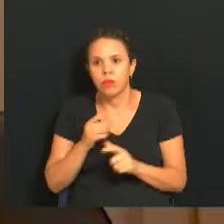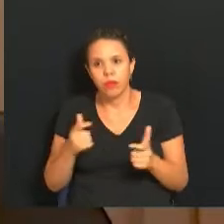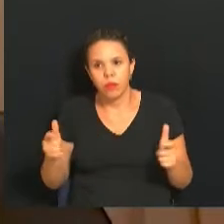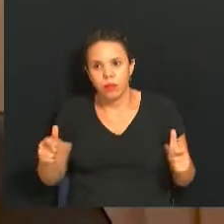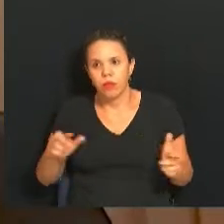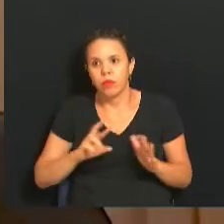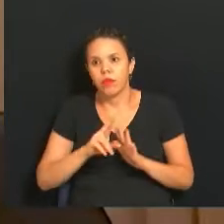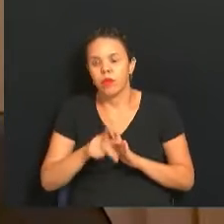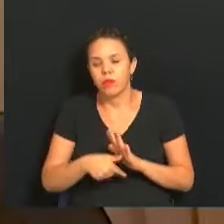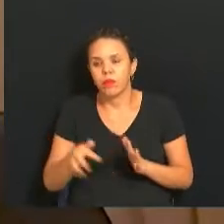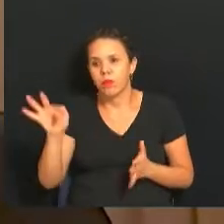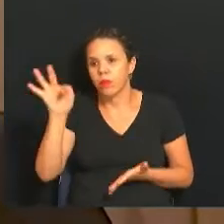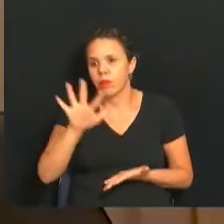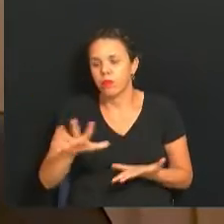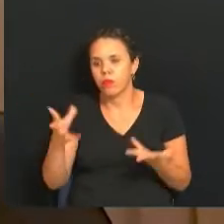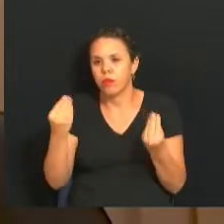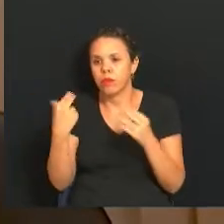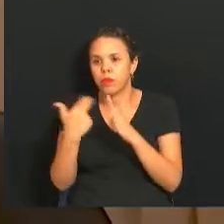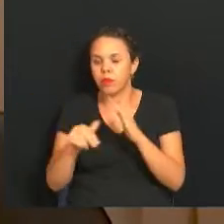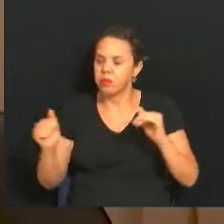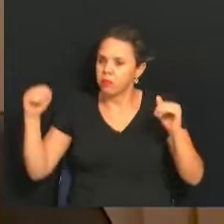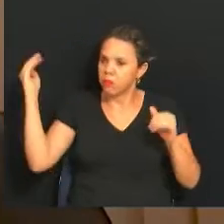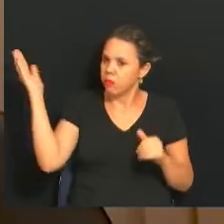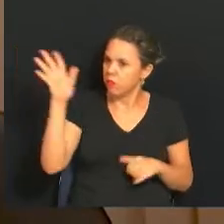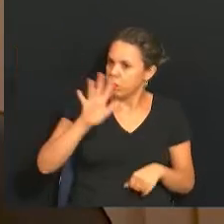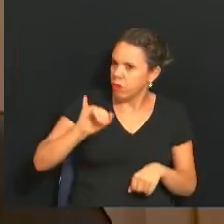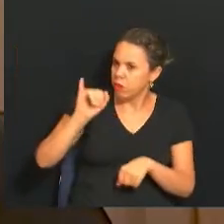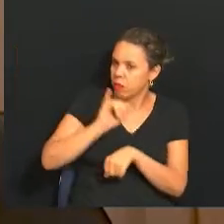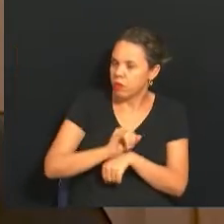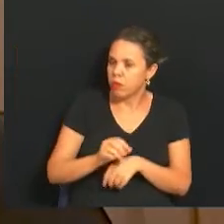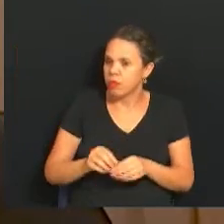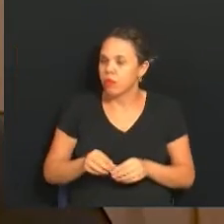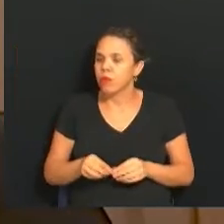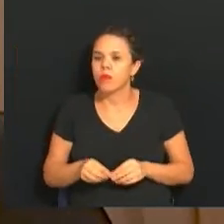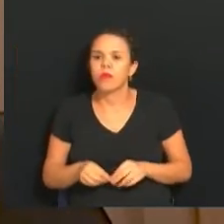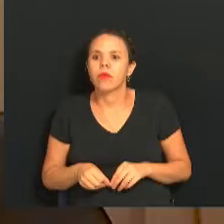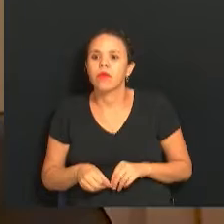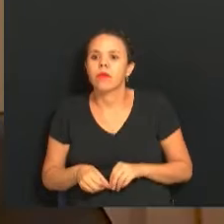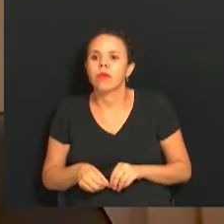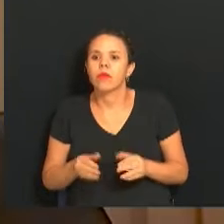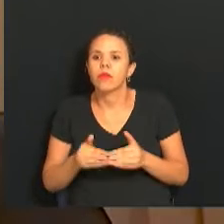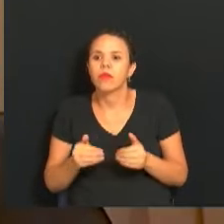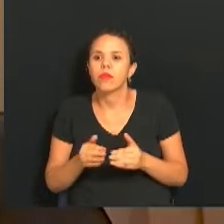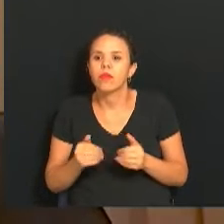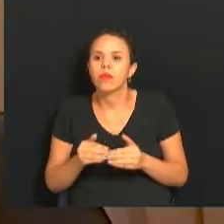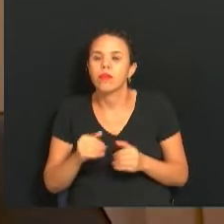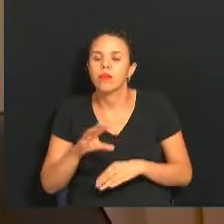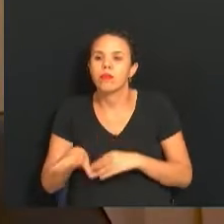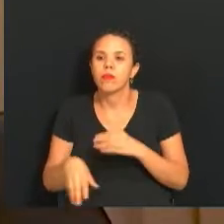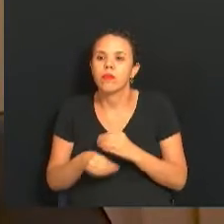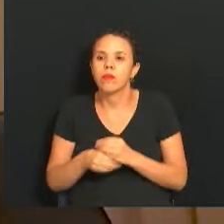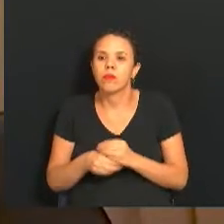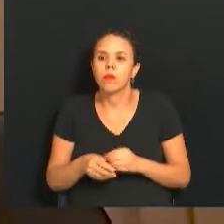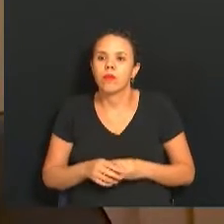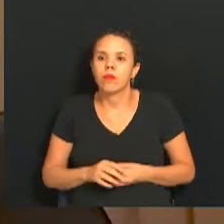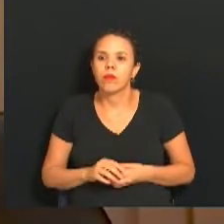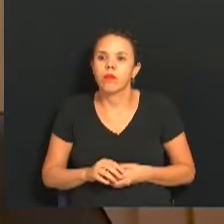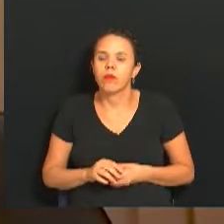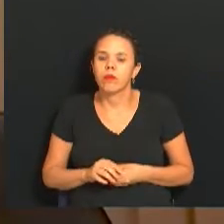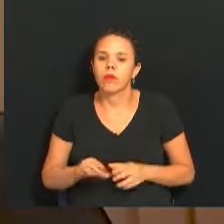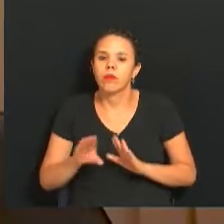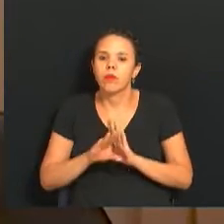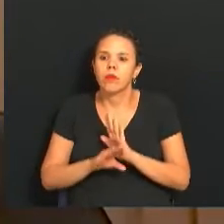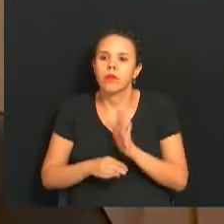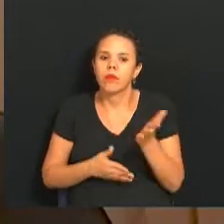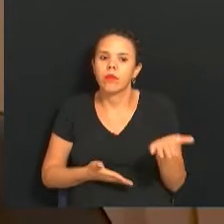várias universidades de renome nacional e internacional, e solicitamos a ele que fosse implantado esse programa aqui, e